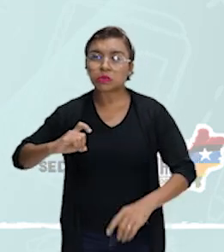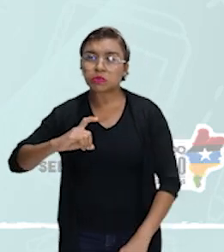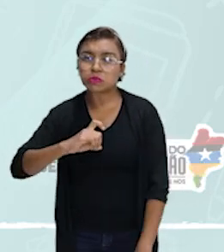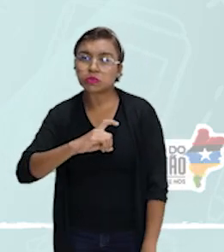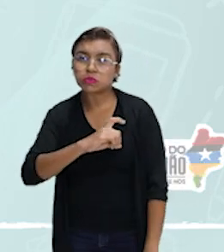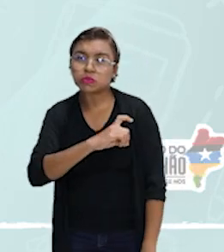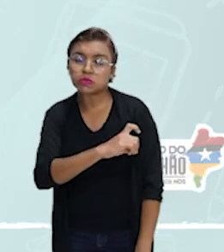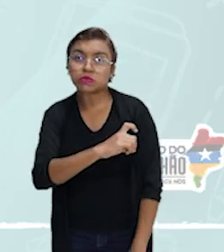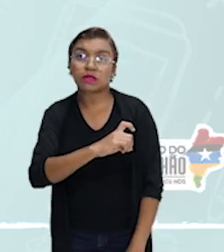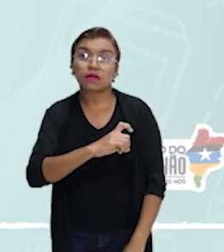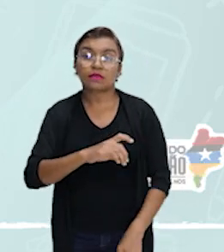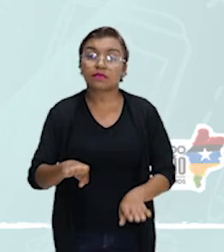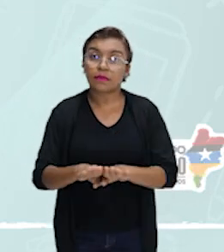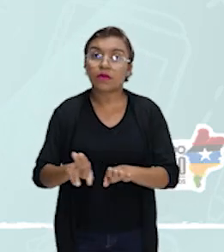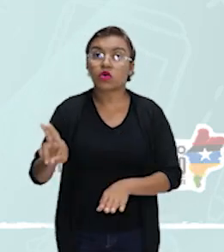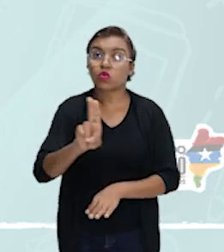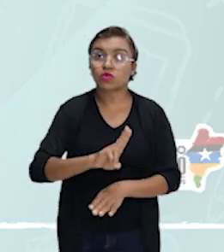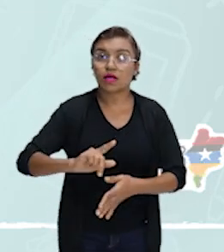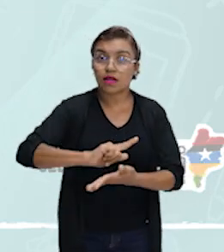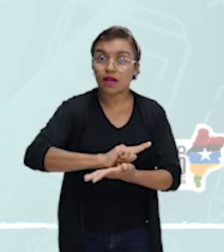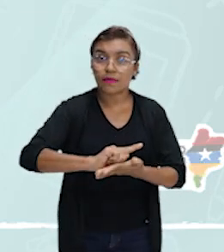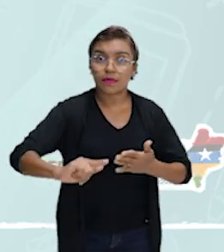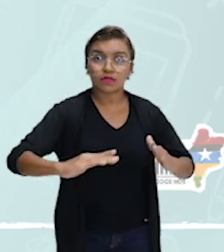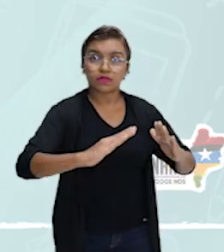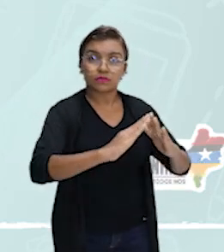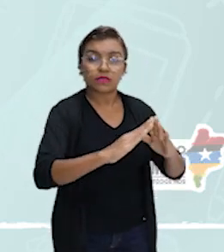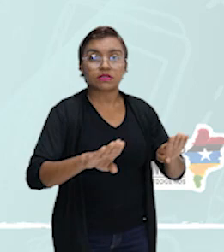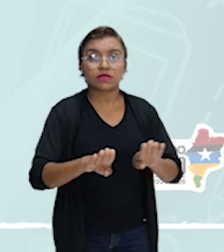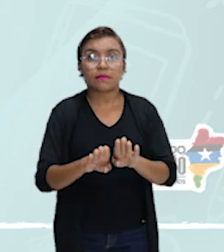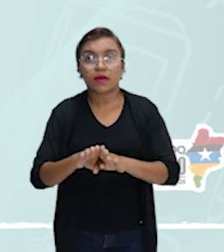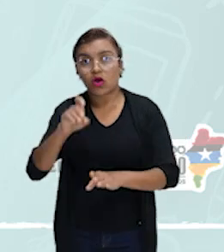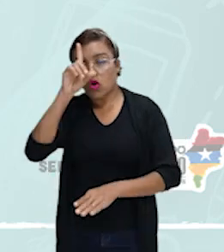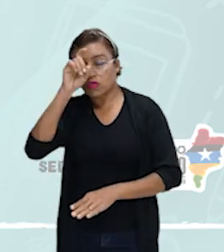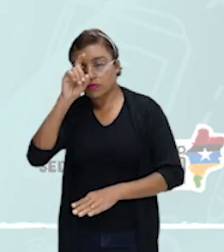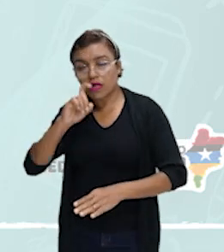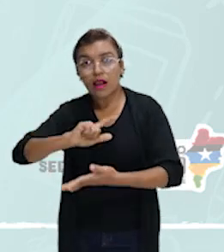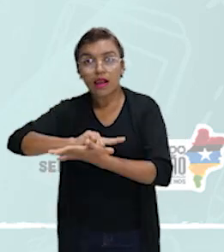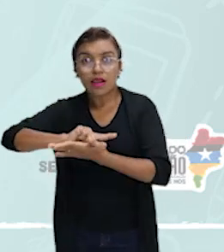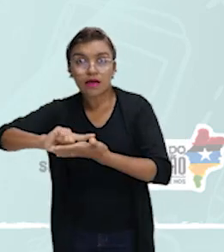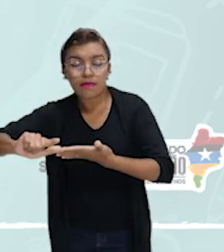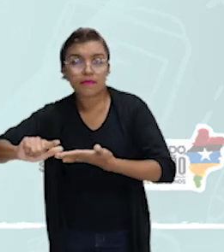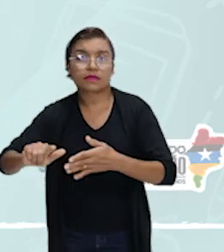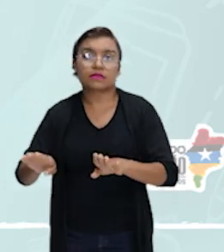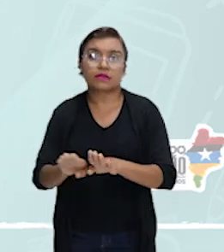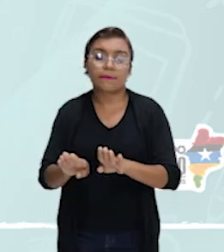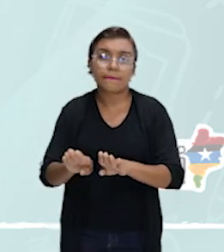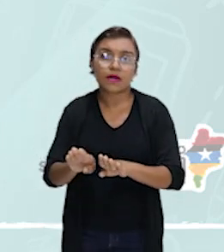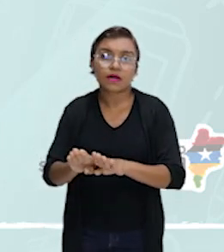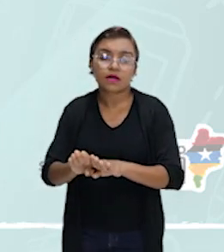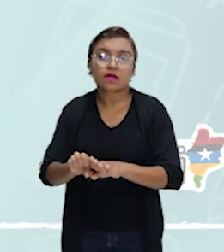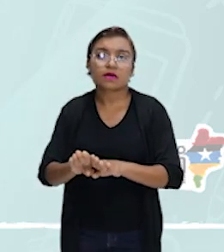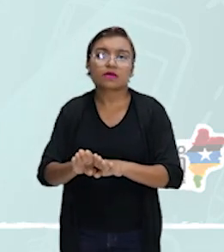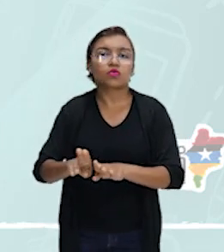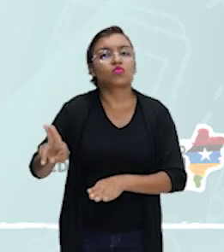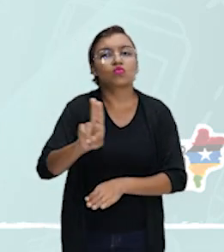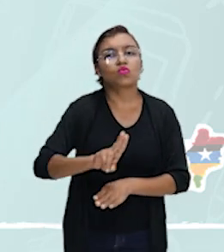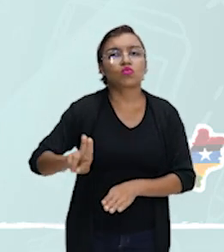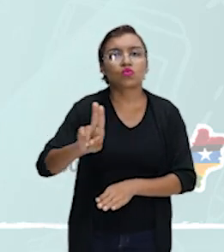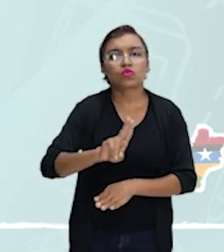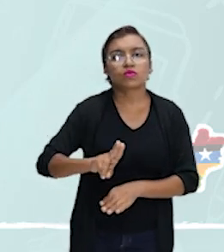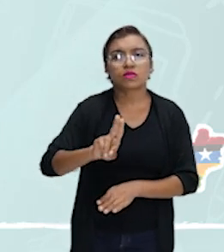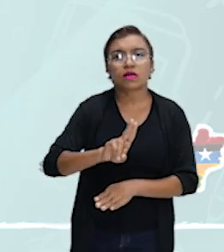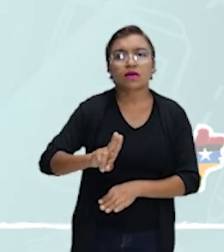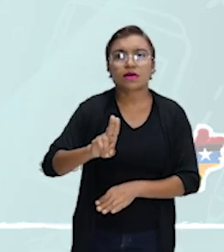é usado para a limpeza de residências, hospitais. E também ele é responsável pelo tratamento da água